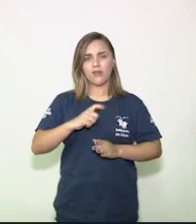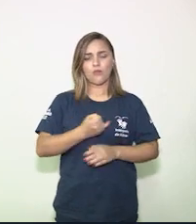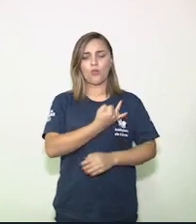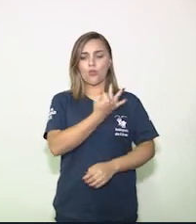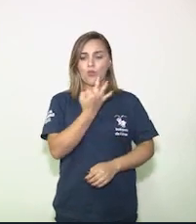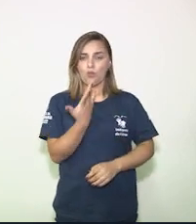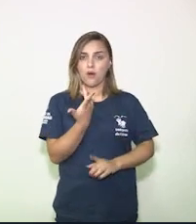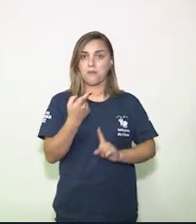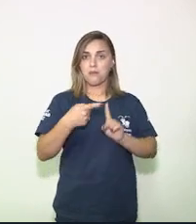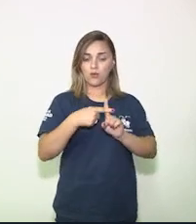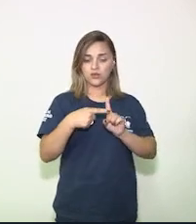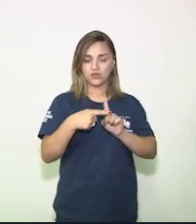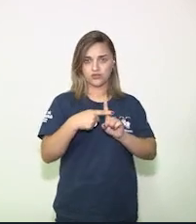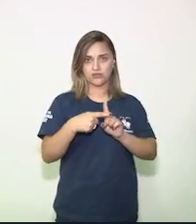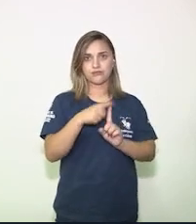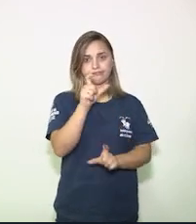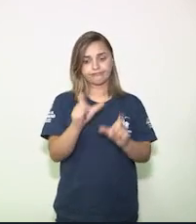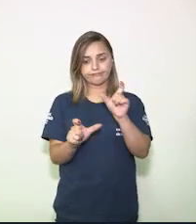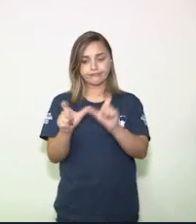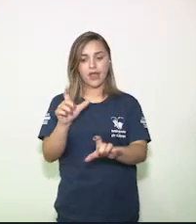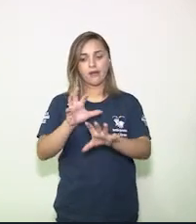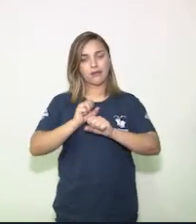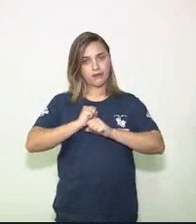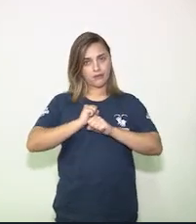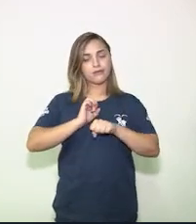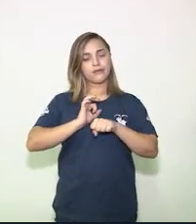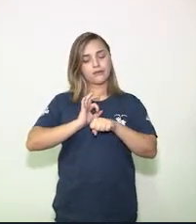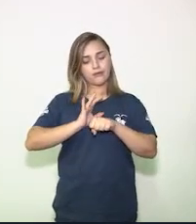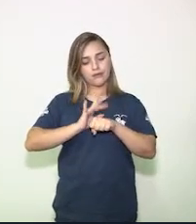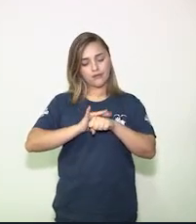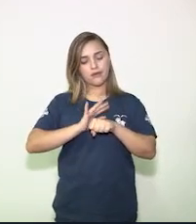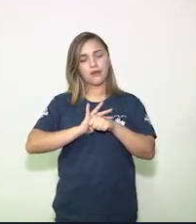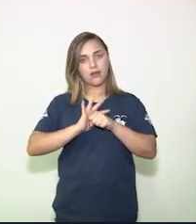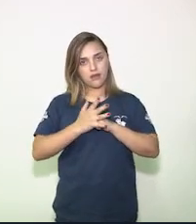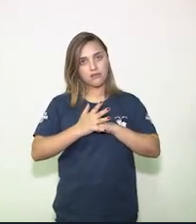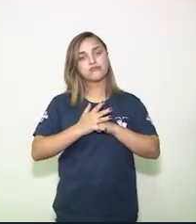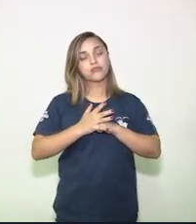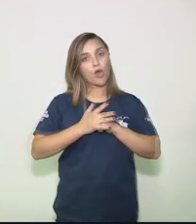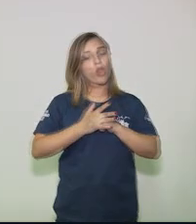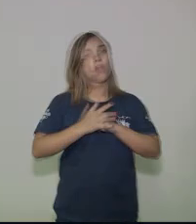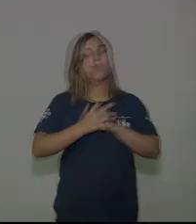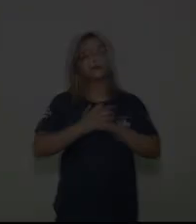positivos e depois de 2 semanas do retorno às escolas.